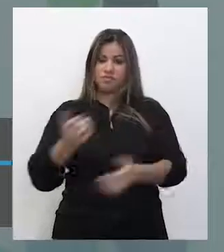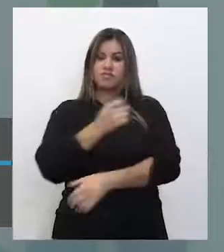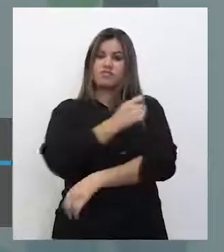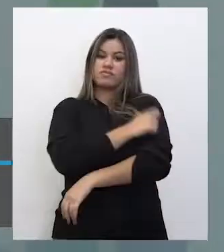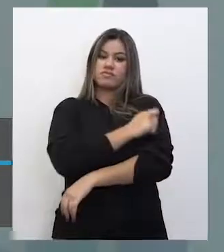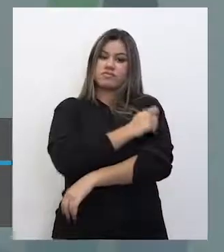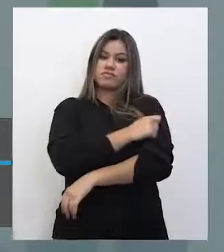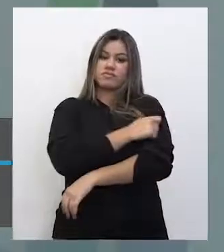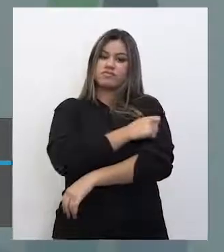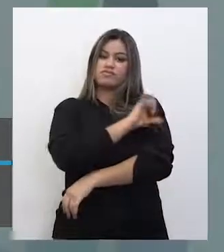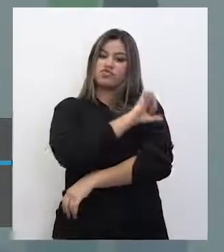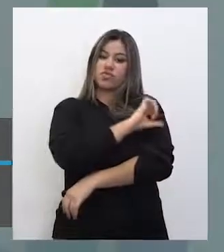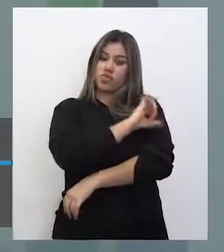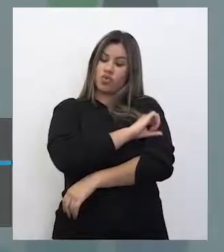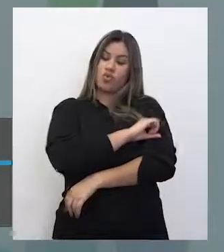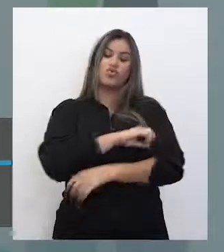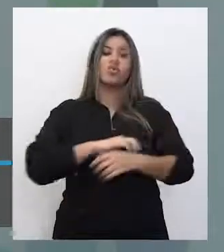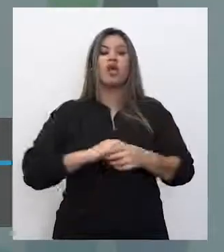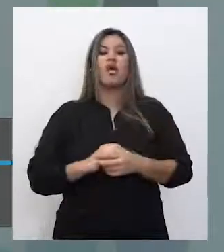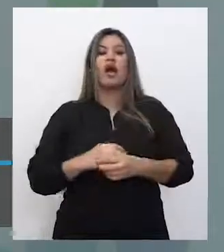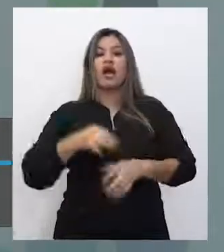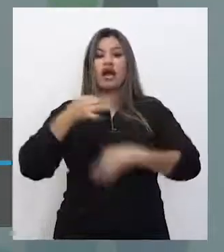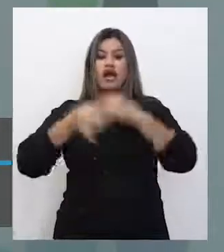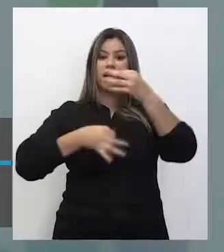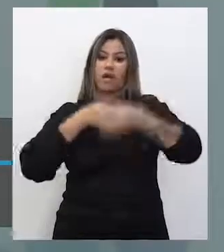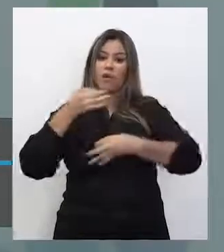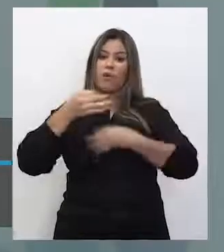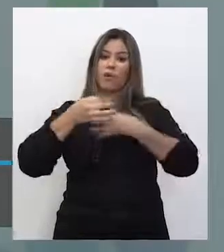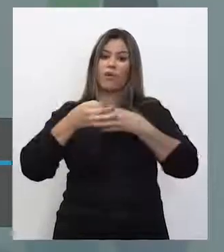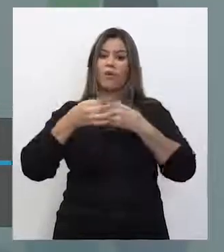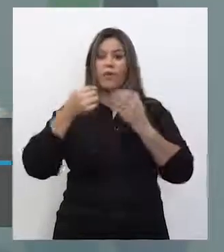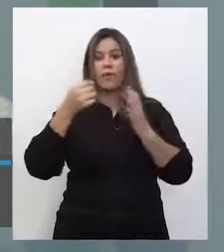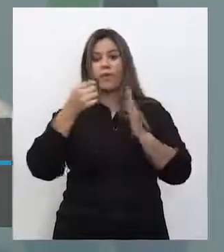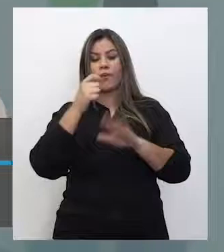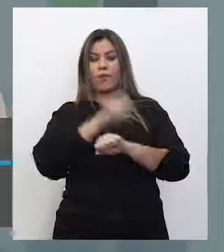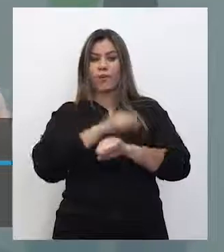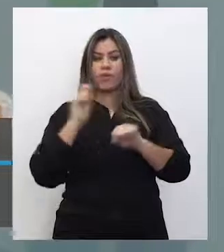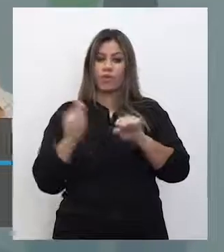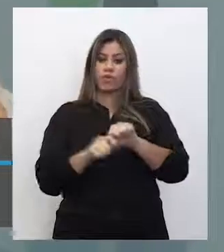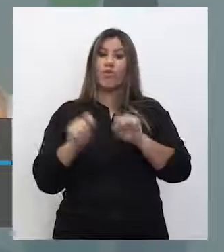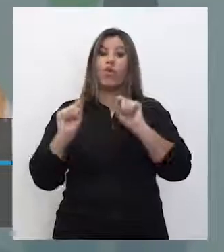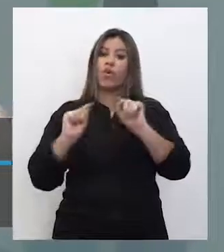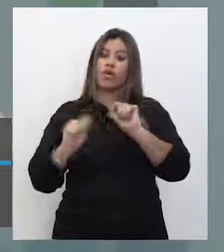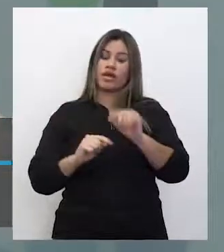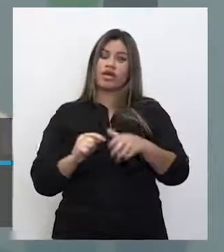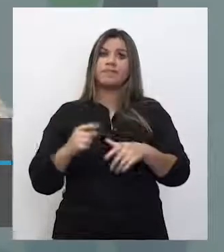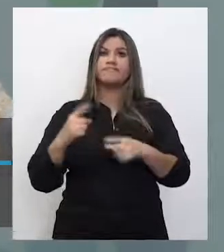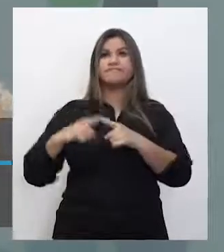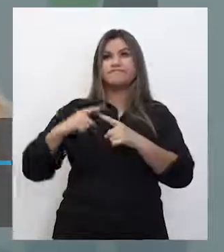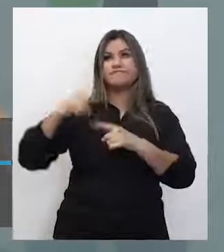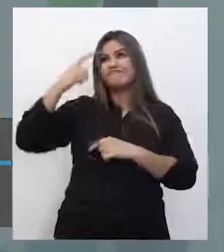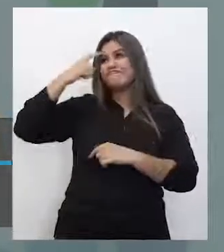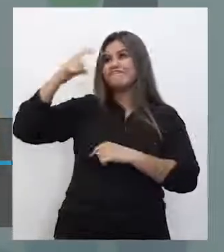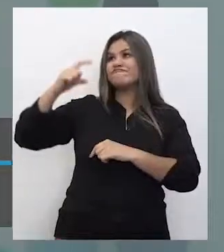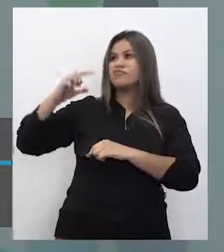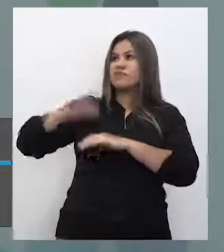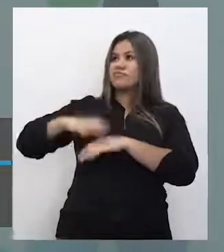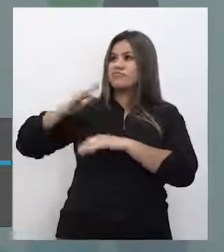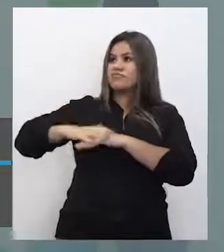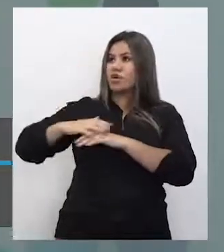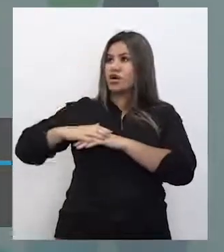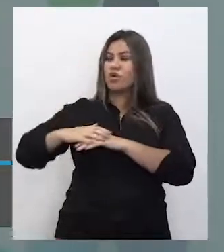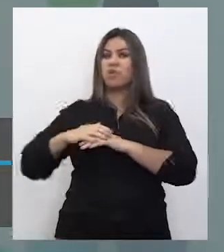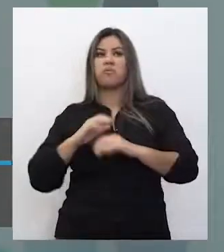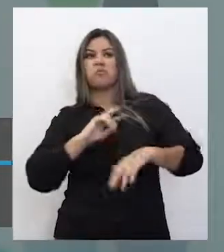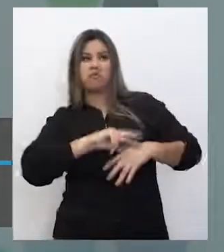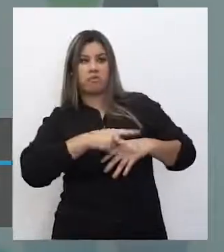de opinião, não é só pontuar uma causa, uma consequência. Quando você for construir essa causa, tem que colocar todo esse